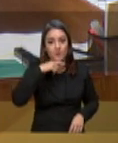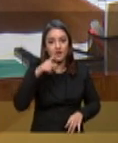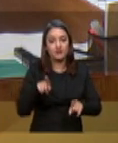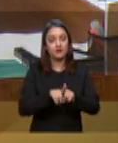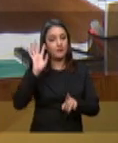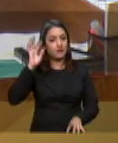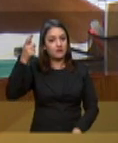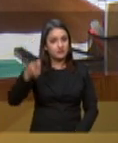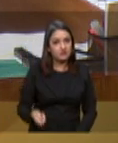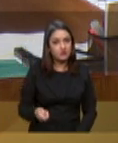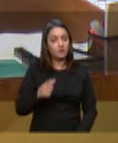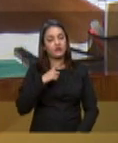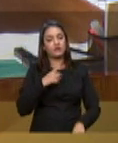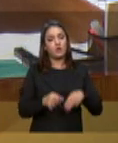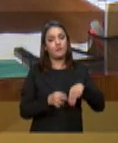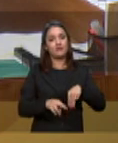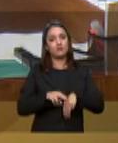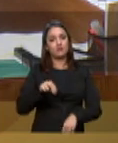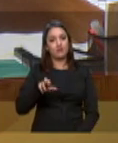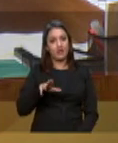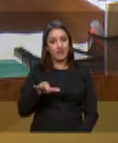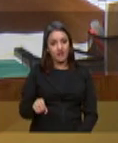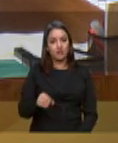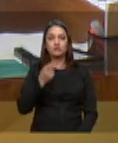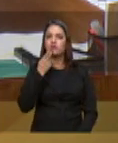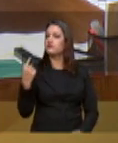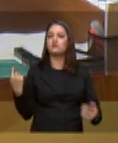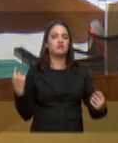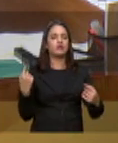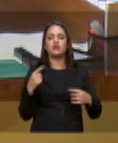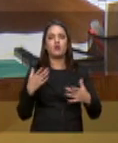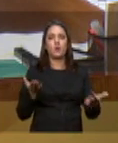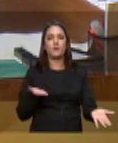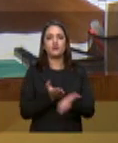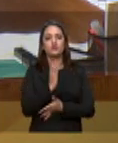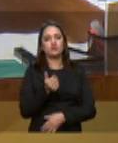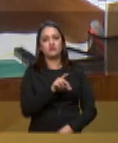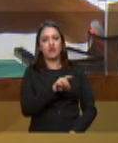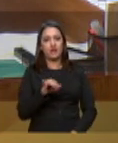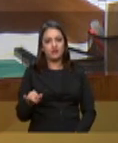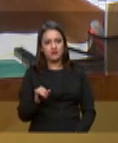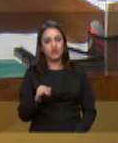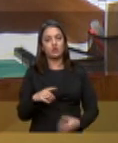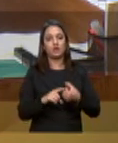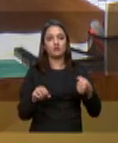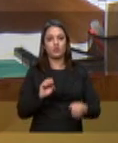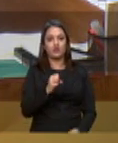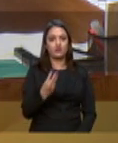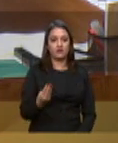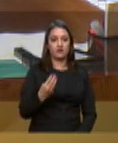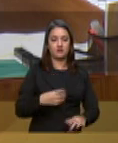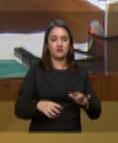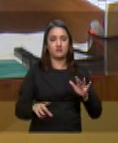pelo ministro Nery da Silveira, que indeferiu a liminar, julga improcedente a presente ação direta de inconstitucionalidade do artigo 83 da